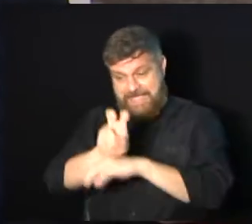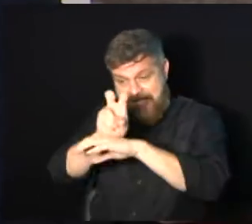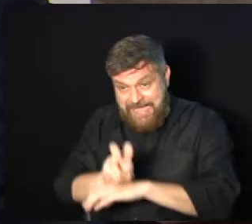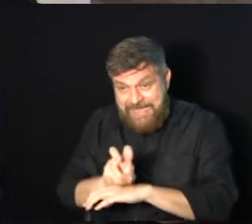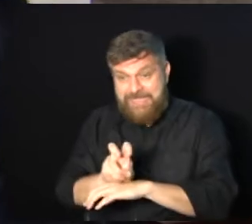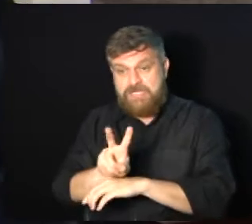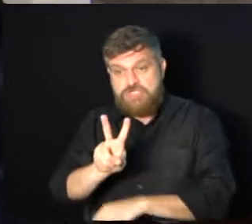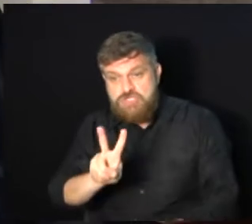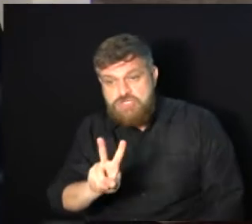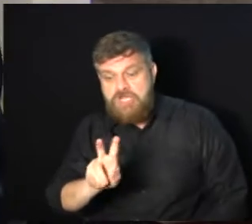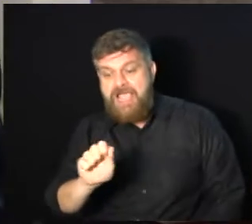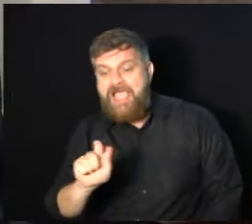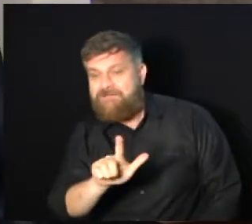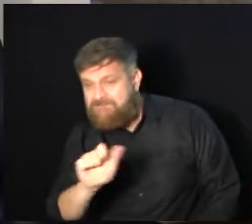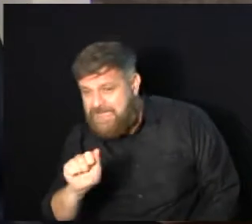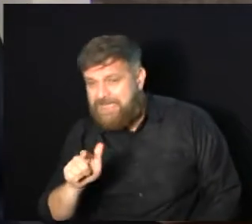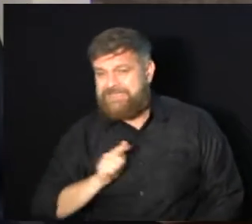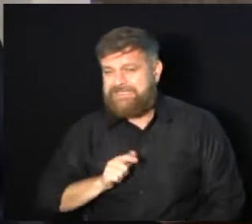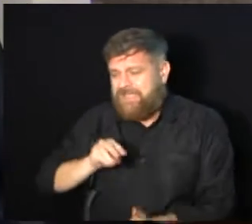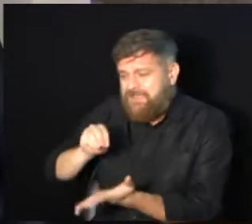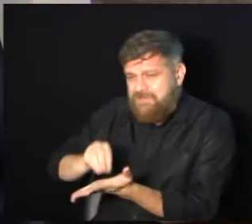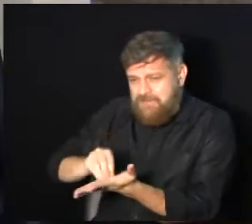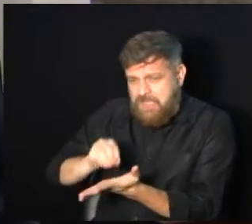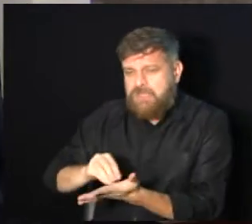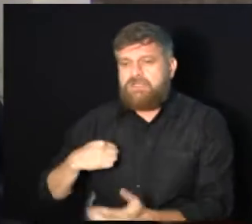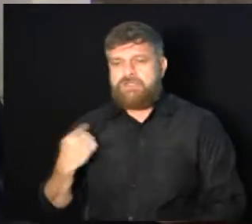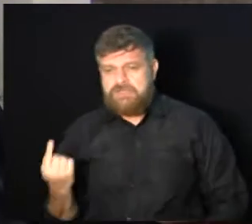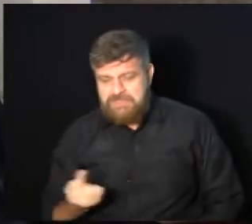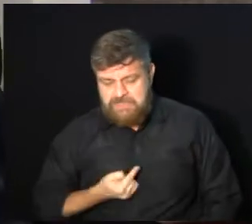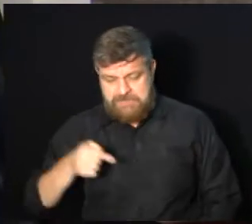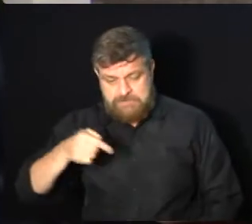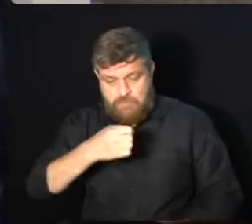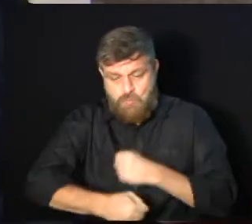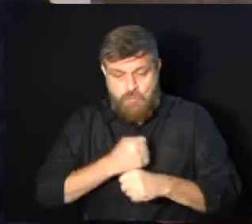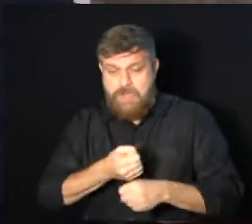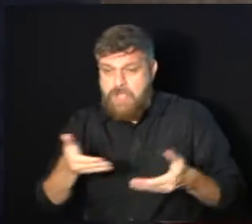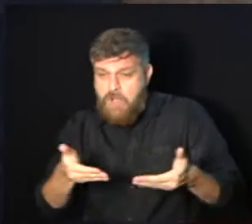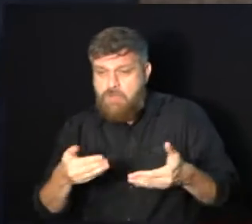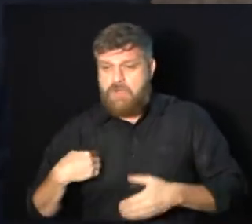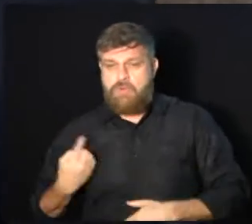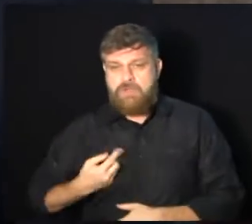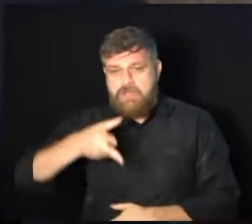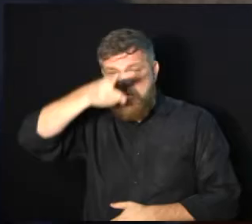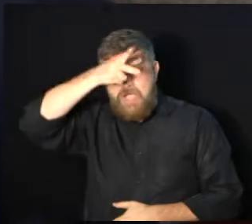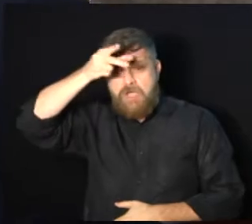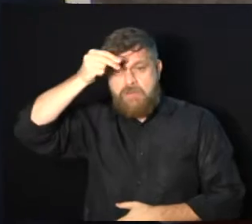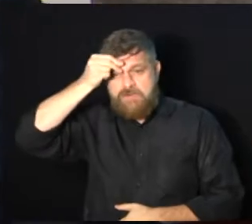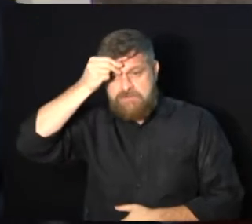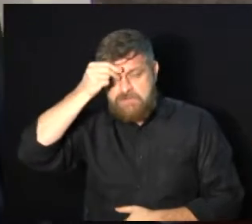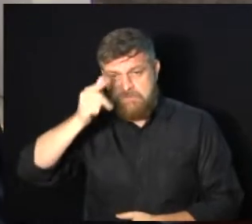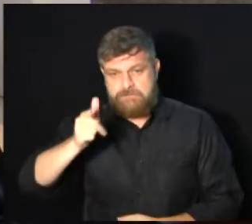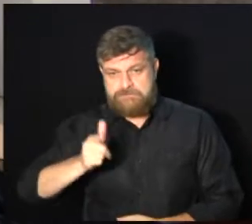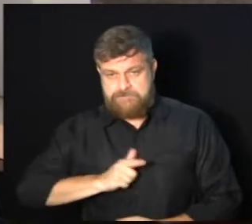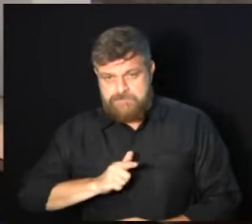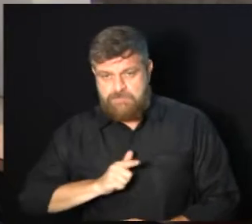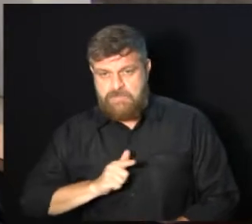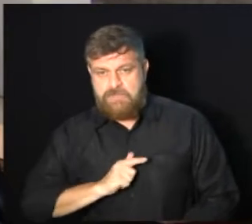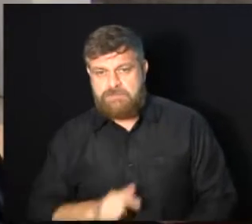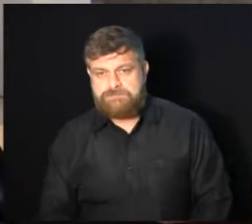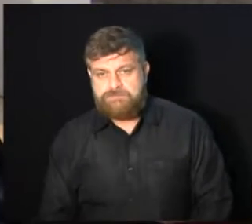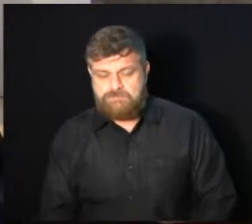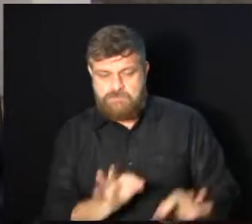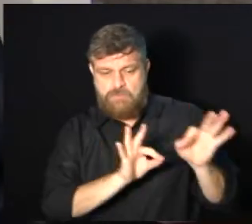creches, várias vezes pautas deste ano. E quando nós, o prefeito, trouxe